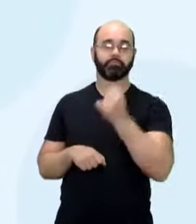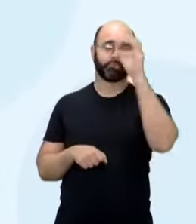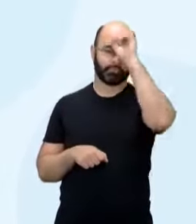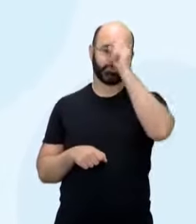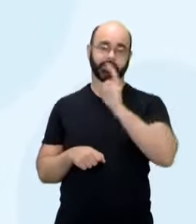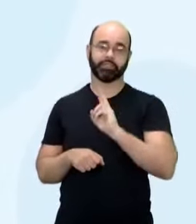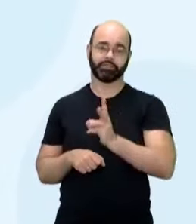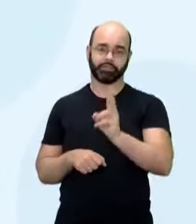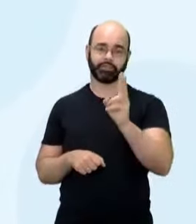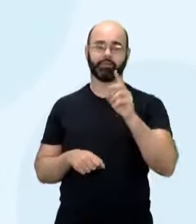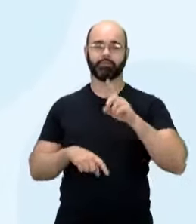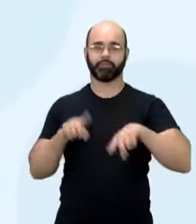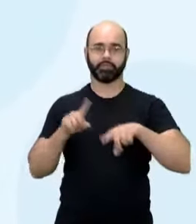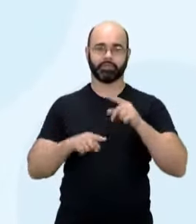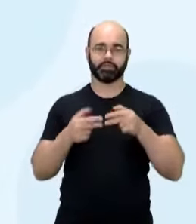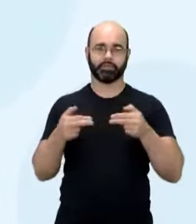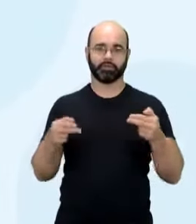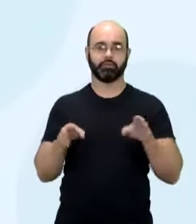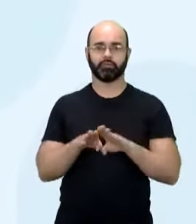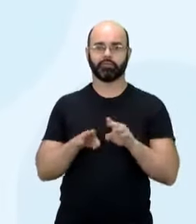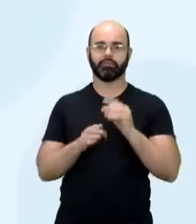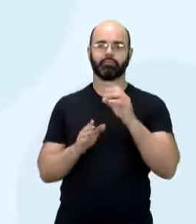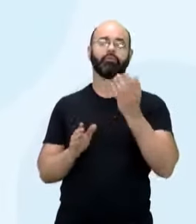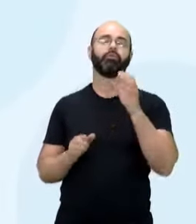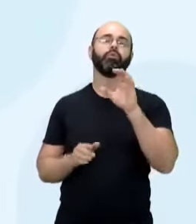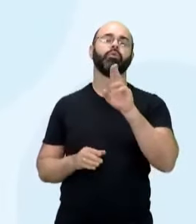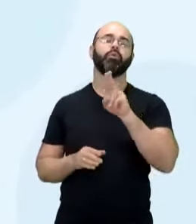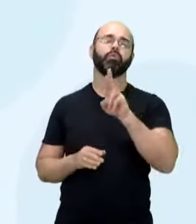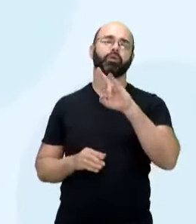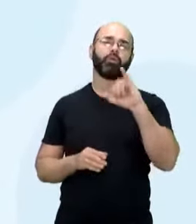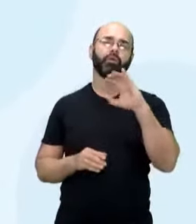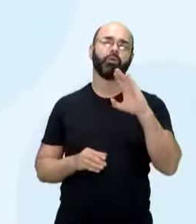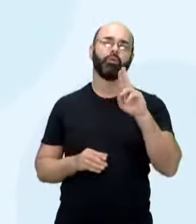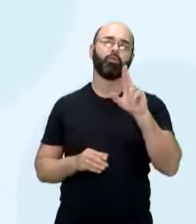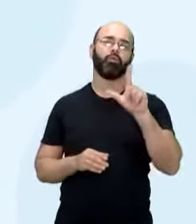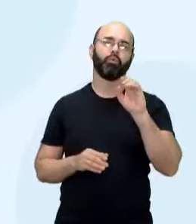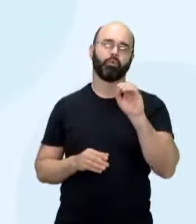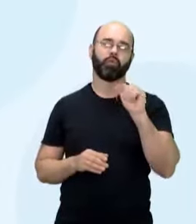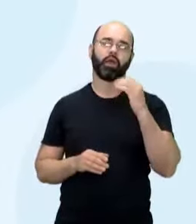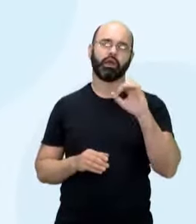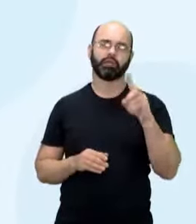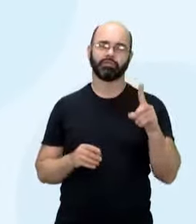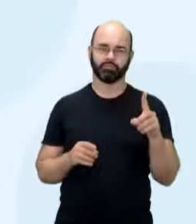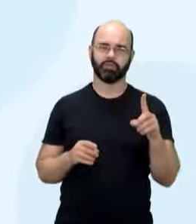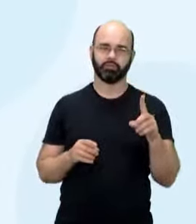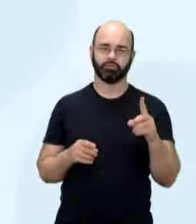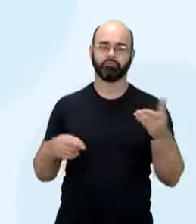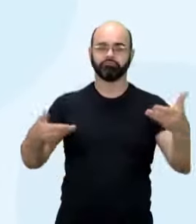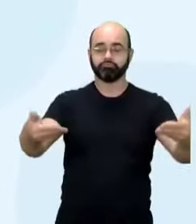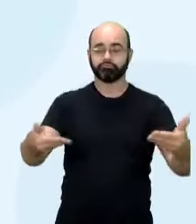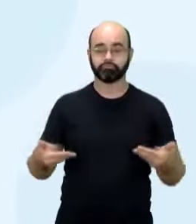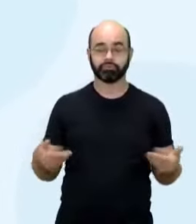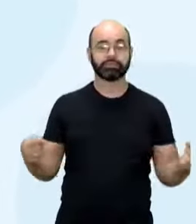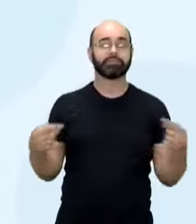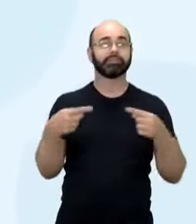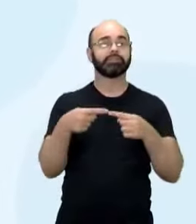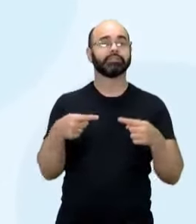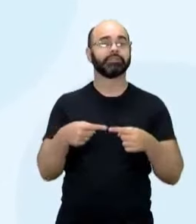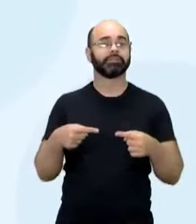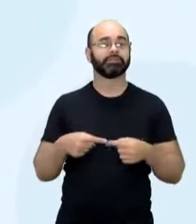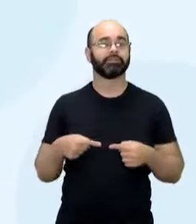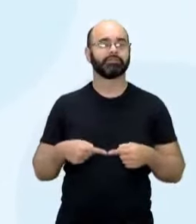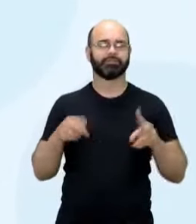projeto de vida do componente curricular e o material do currículo em ação, eles se conversam em vários momentos quando a gente fala do